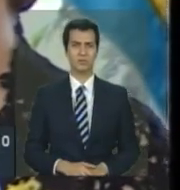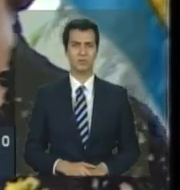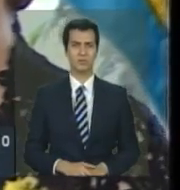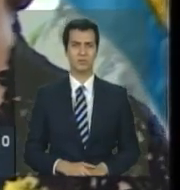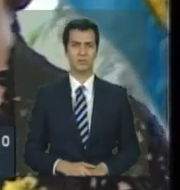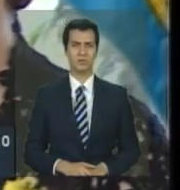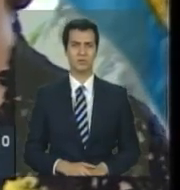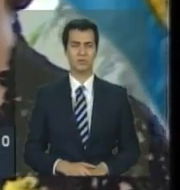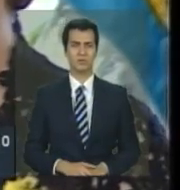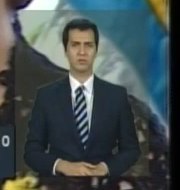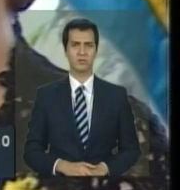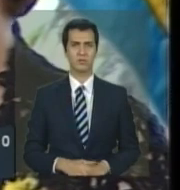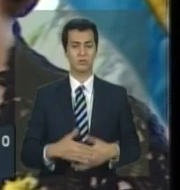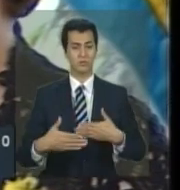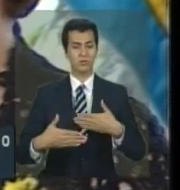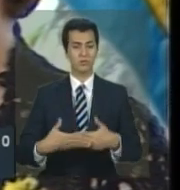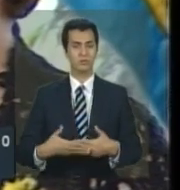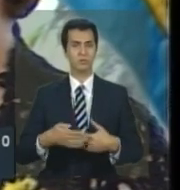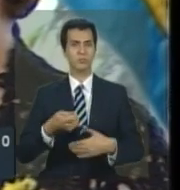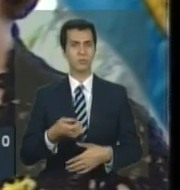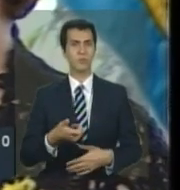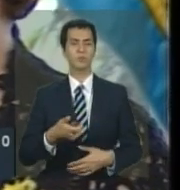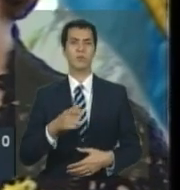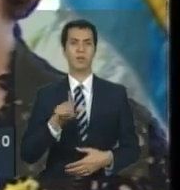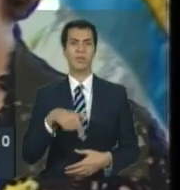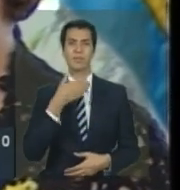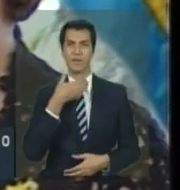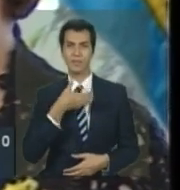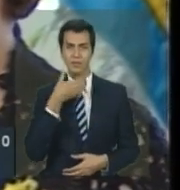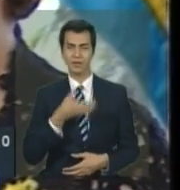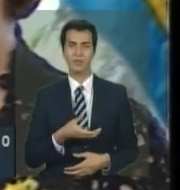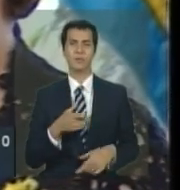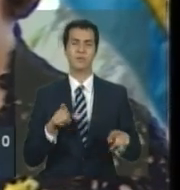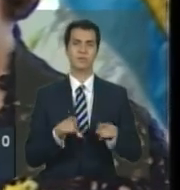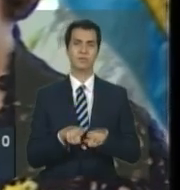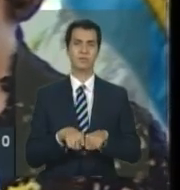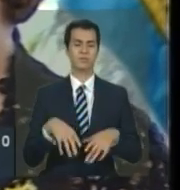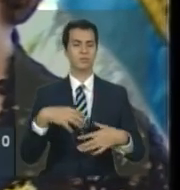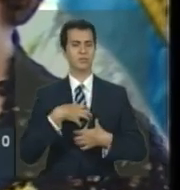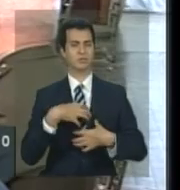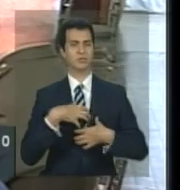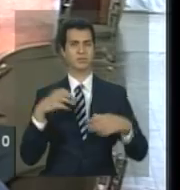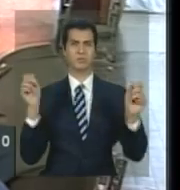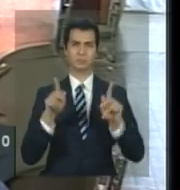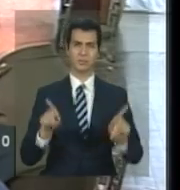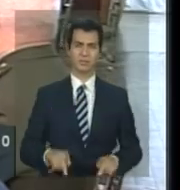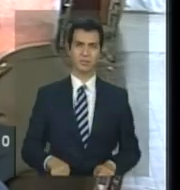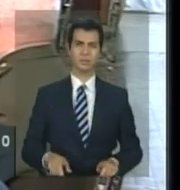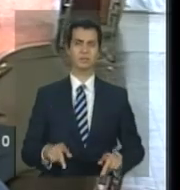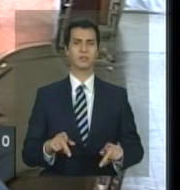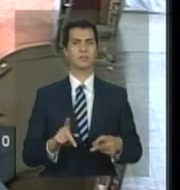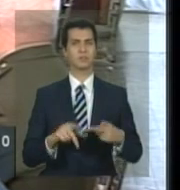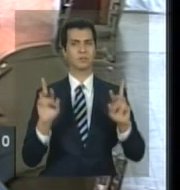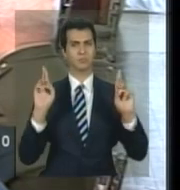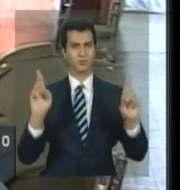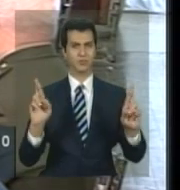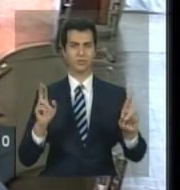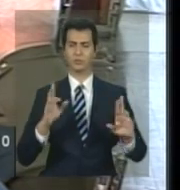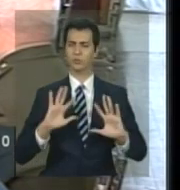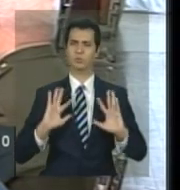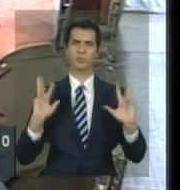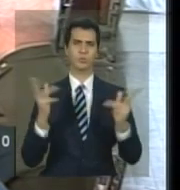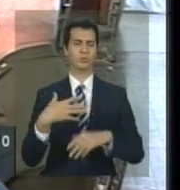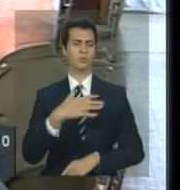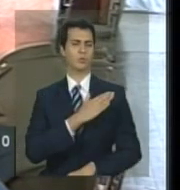Contemplando a proximidade das festas natalinas e arrebatado pelo sentimento de paz, esperança que invade o coração